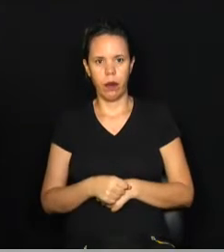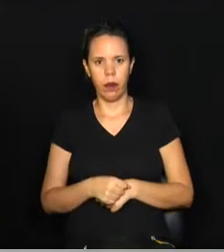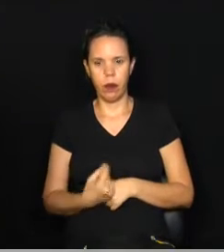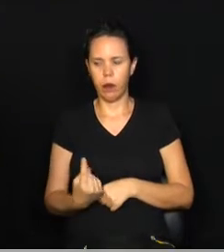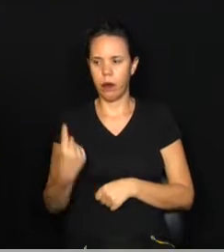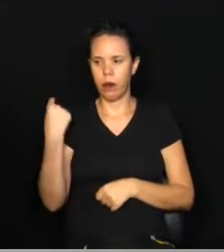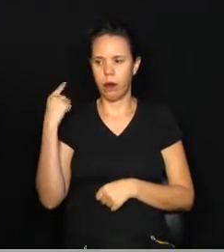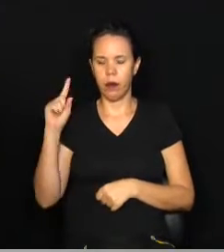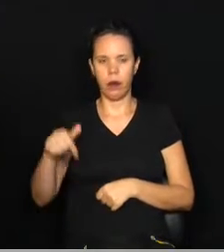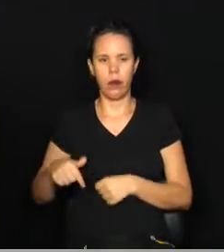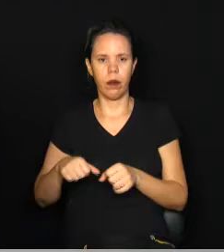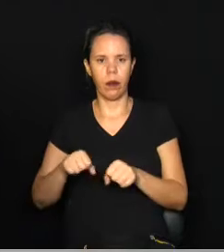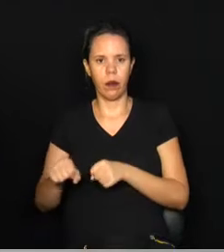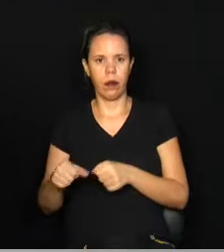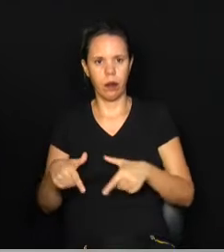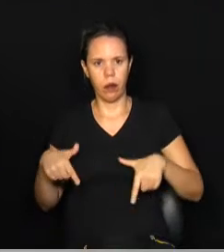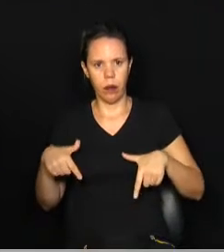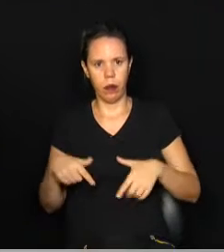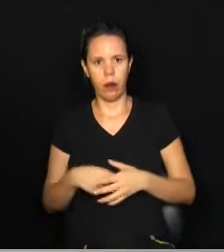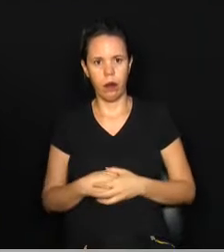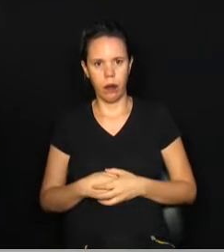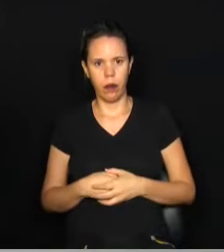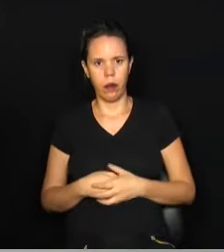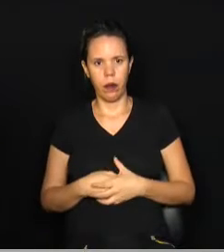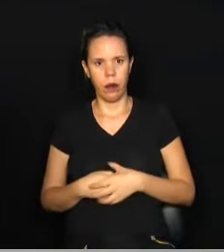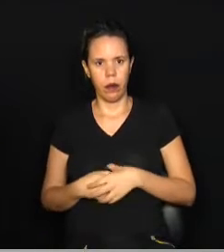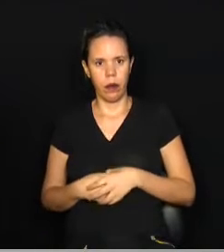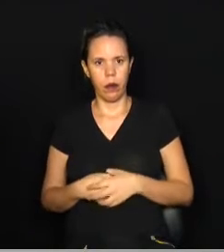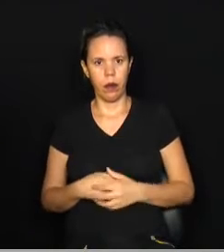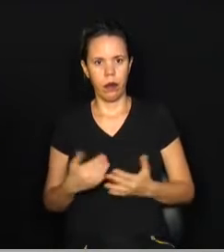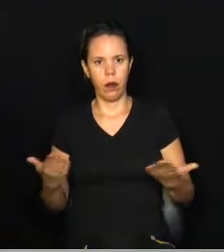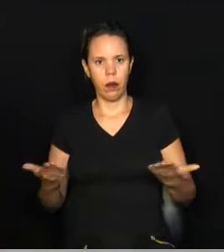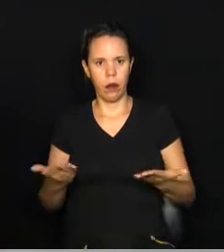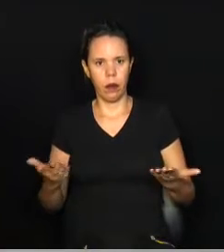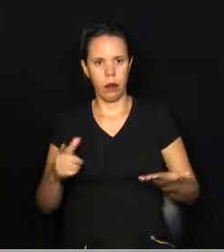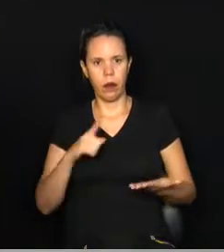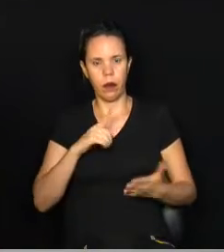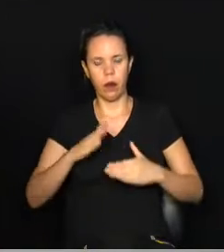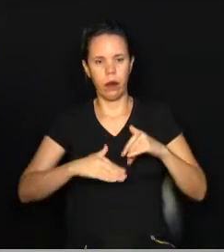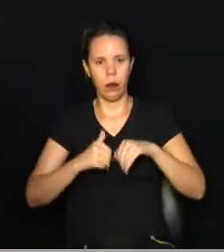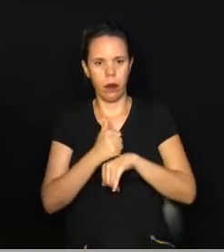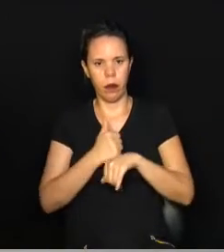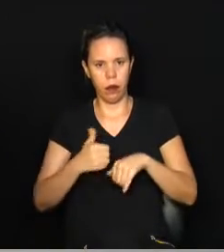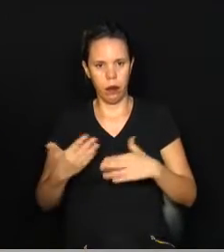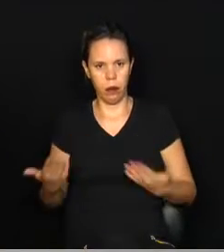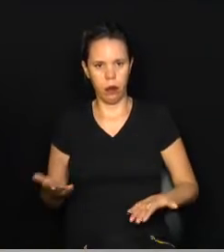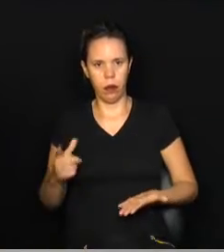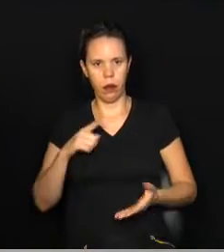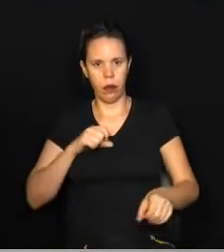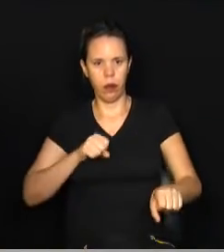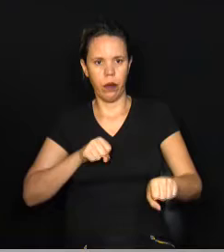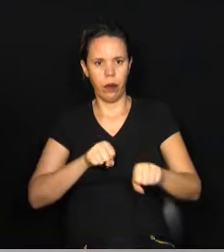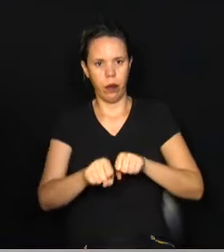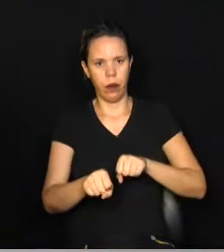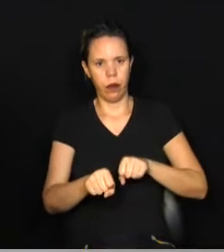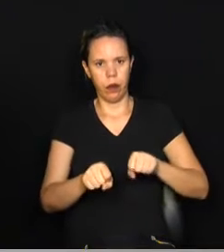época, formação do exterior. Hoje nós temos profissionais com uma